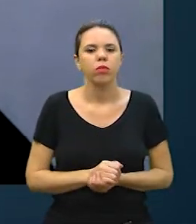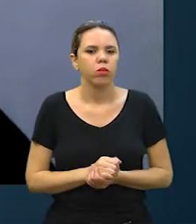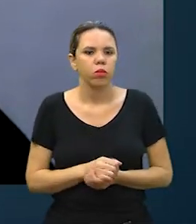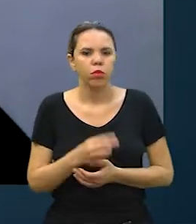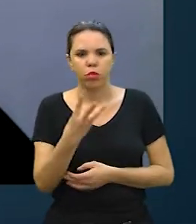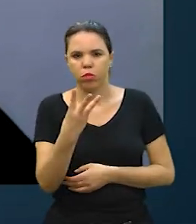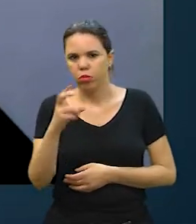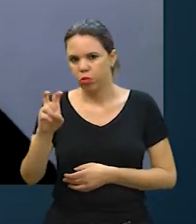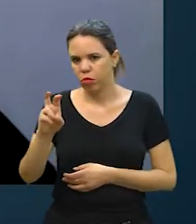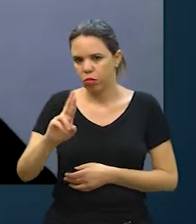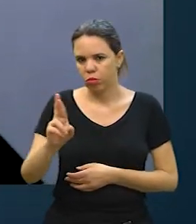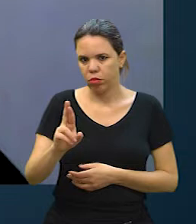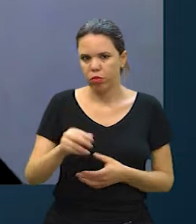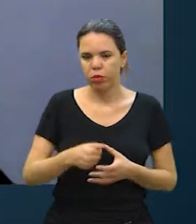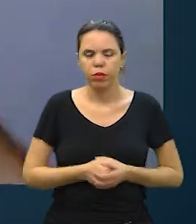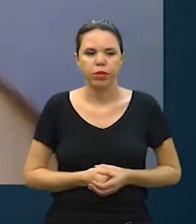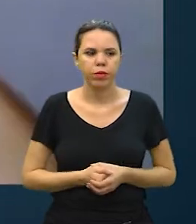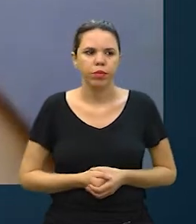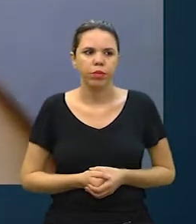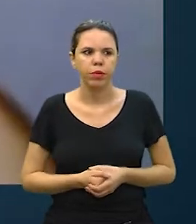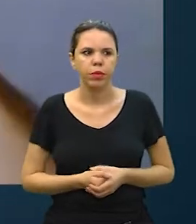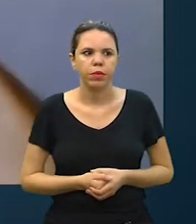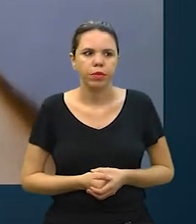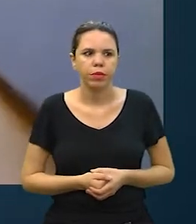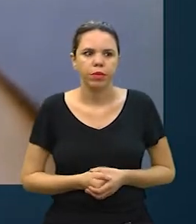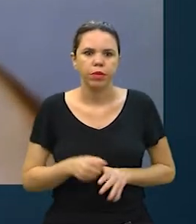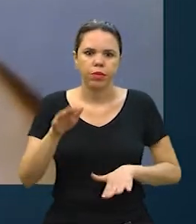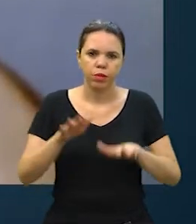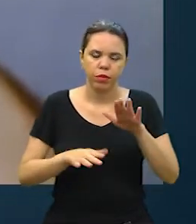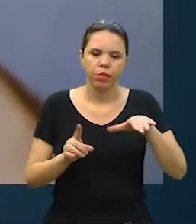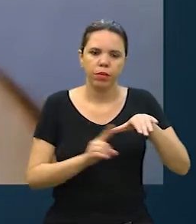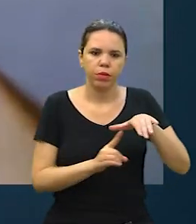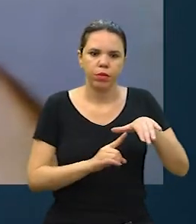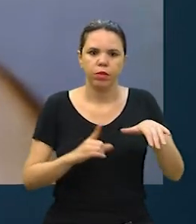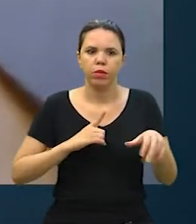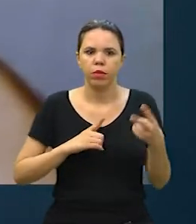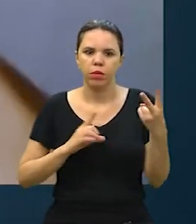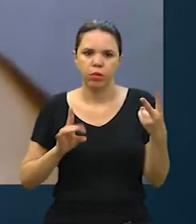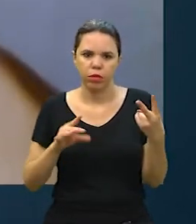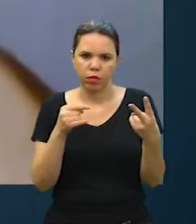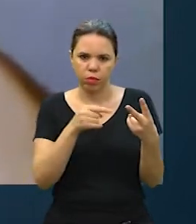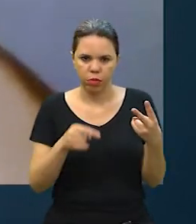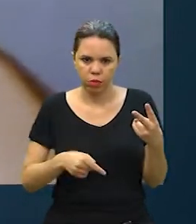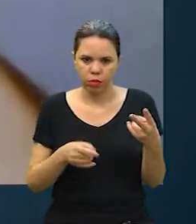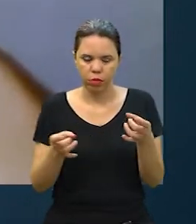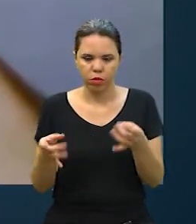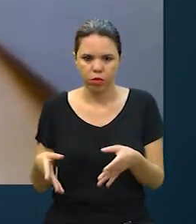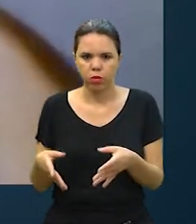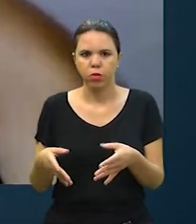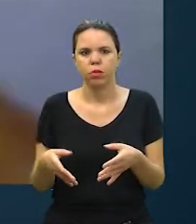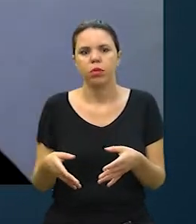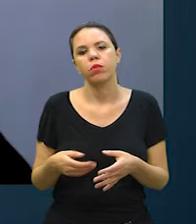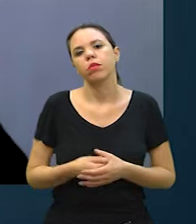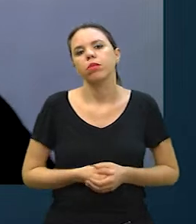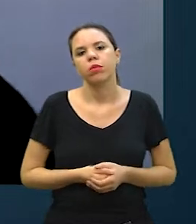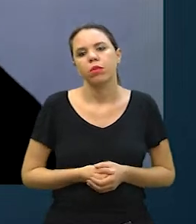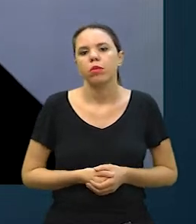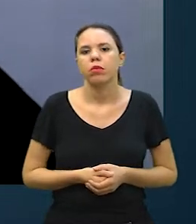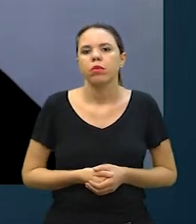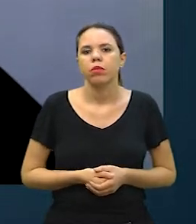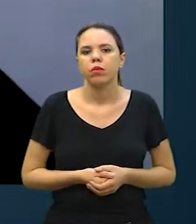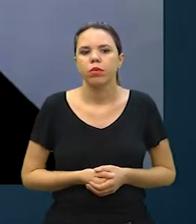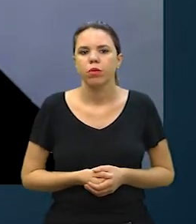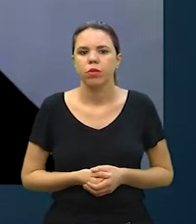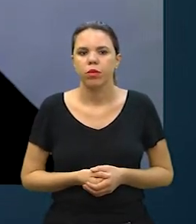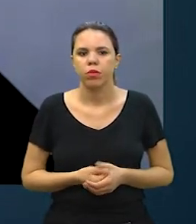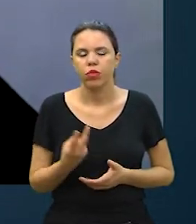menos R$ 35. Só que às vezes o cliente só tem 2 peças para deixar, uma peça para deixar, e